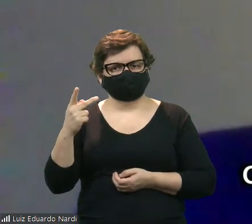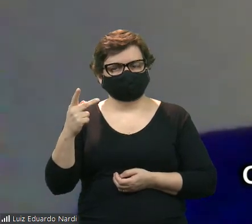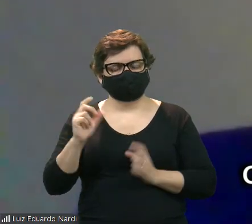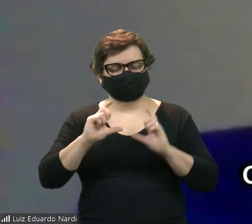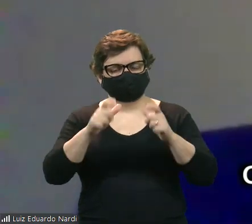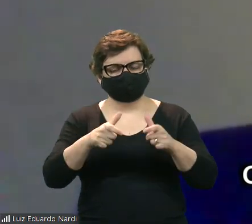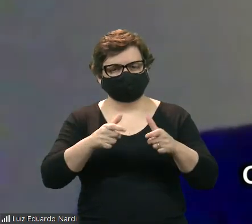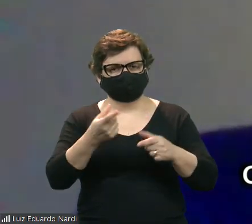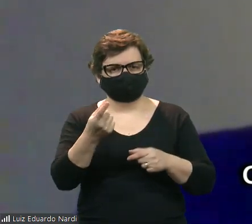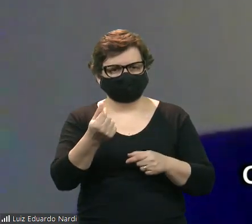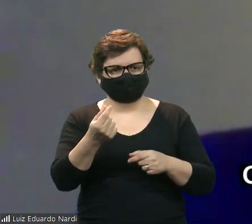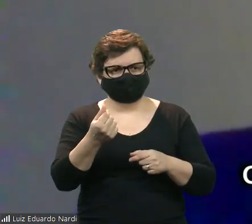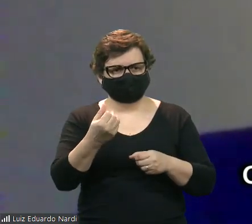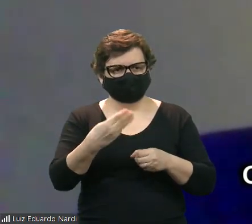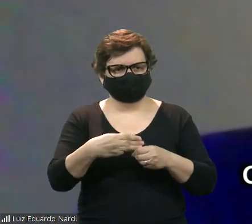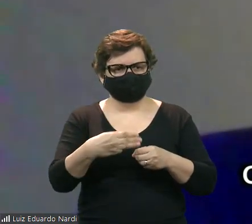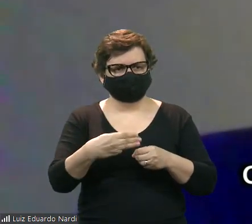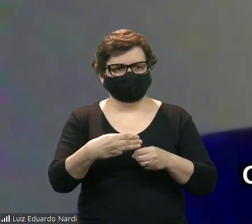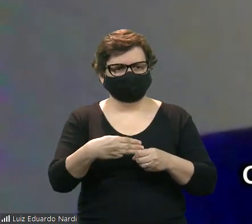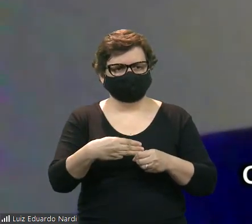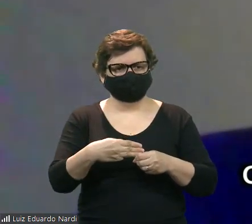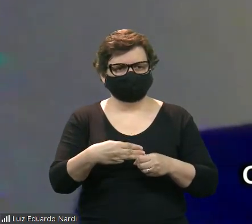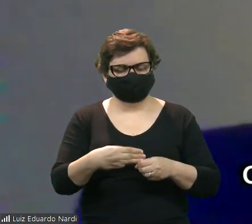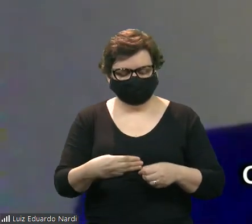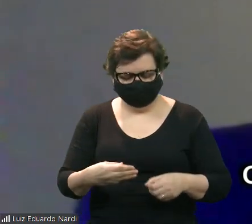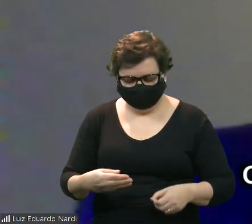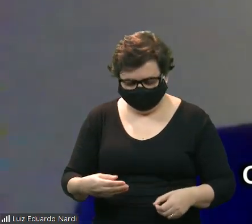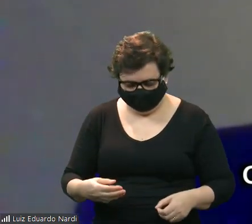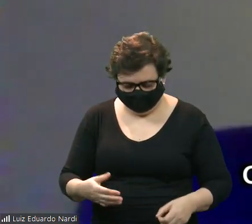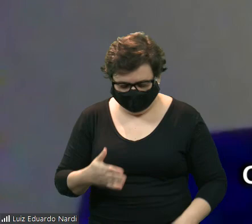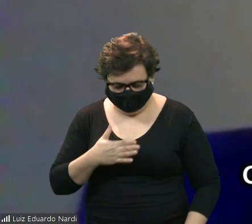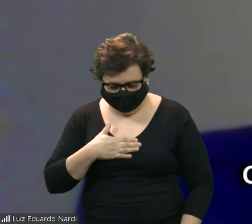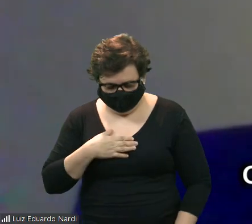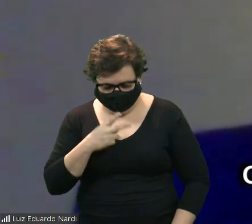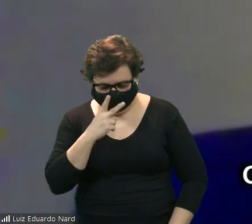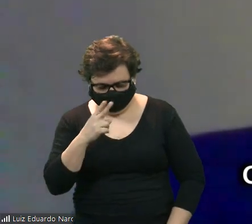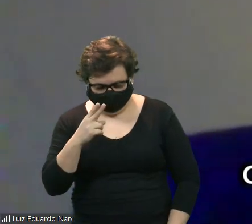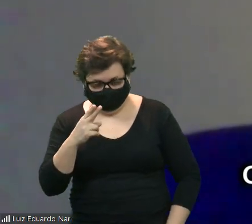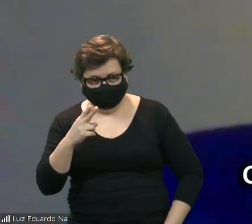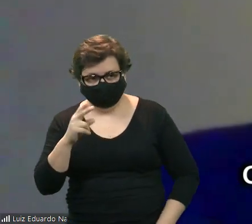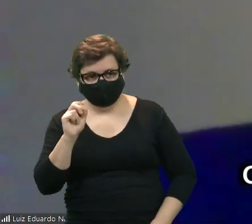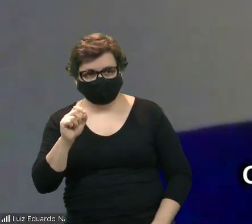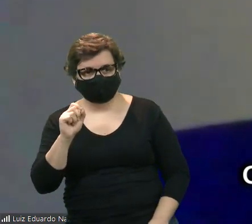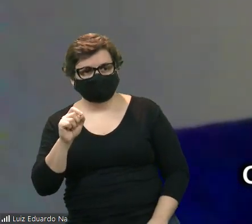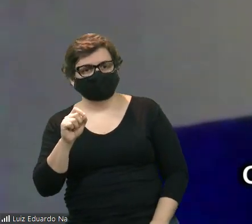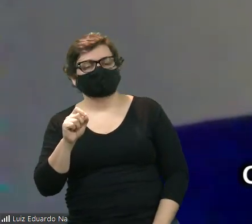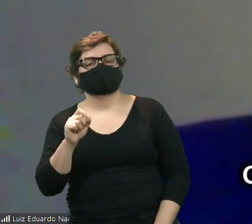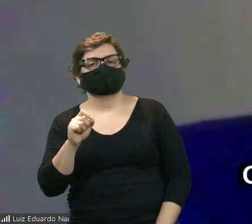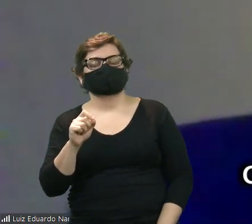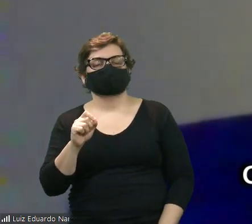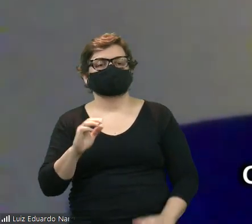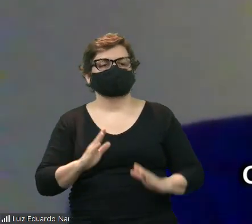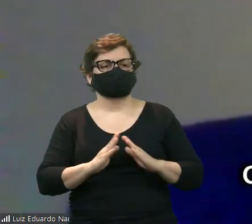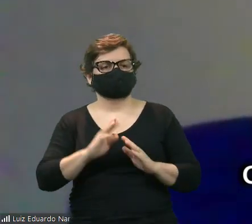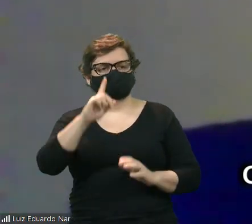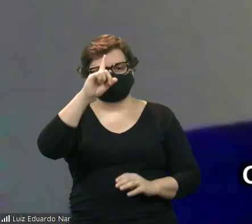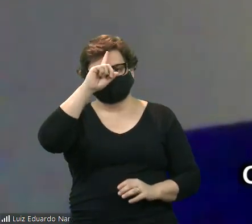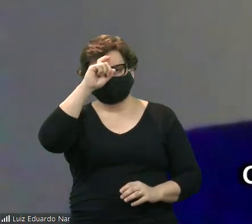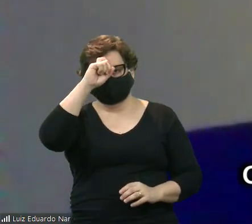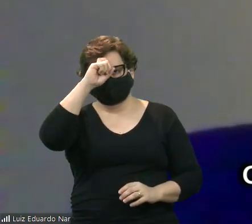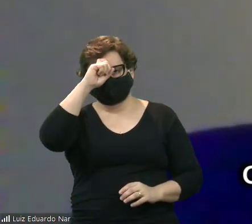recursos municipais. A mim me parece que o Hospital de